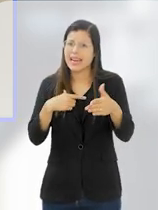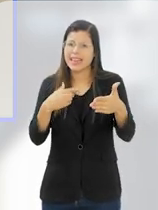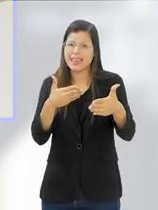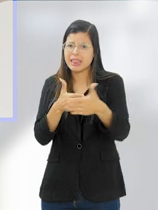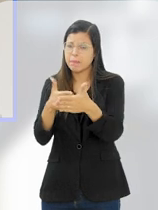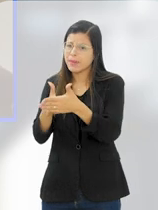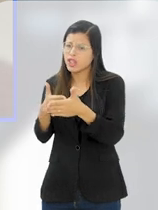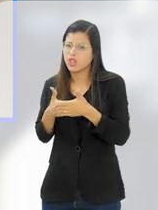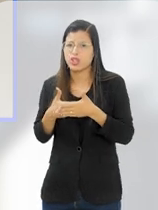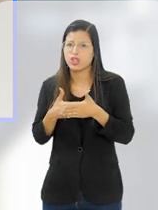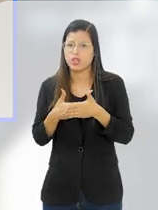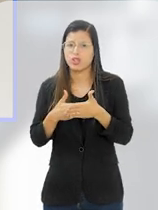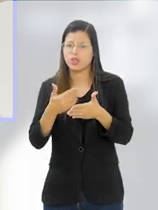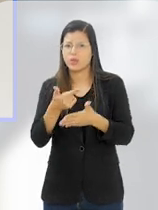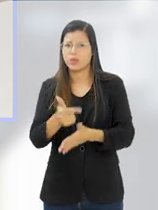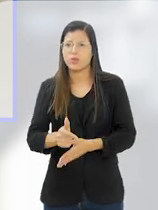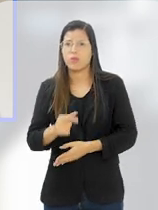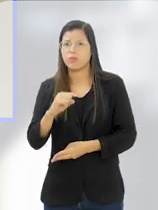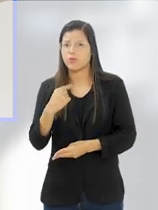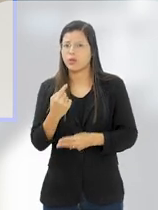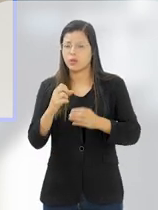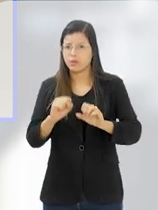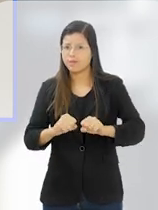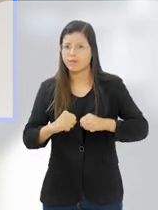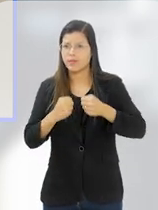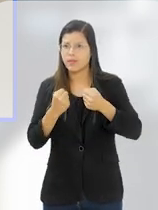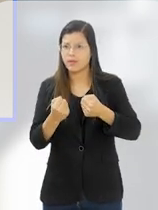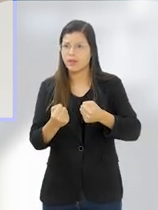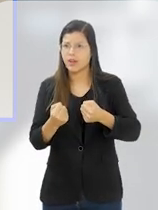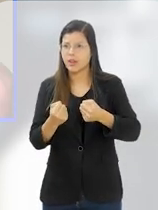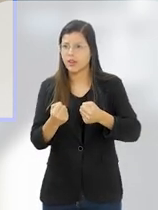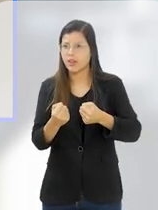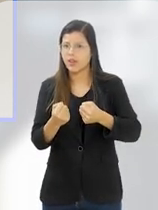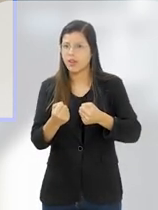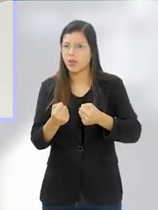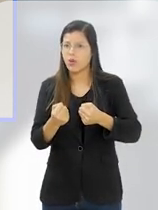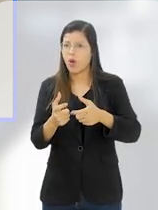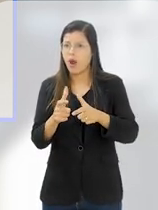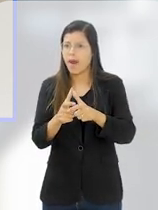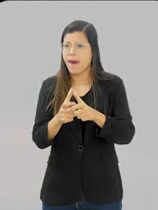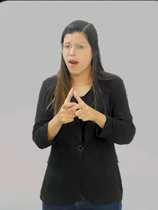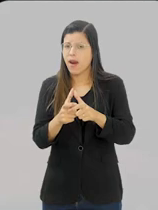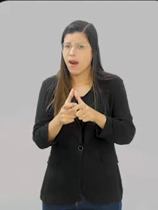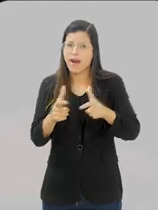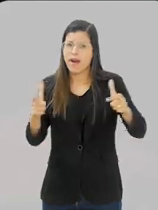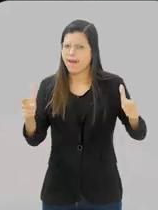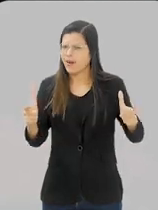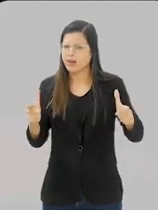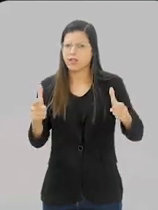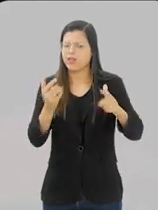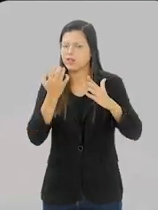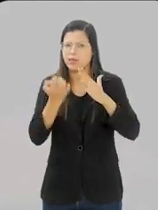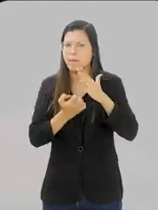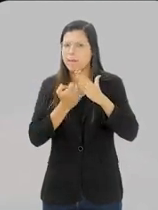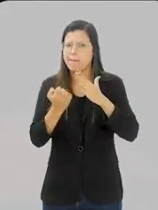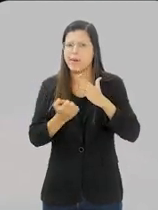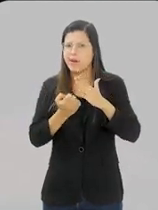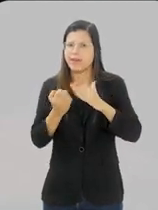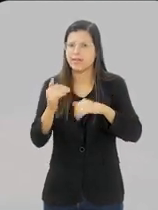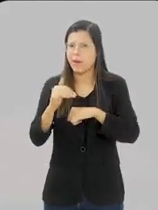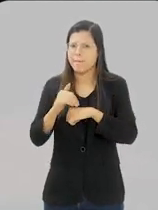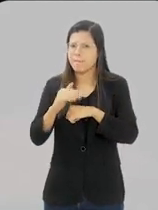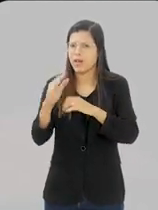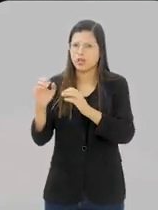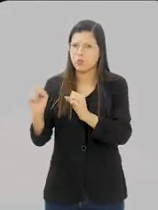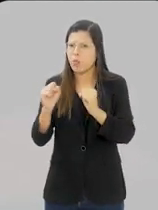né? Porque, de novo, nós estamos enfrentando as gigantes, como a Maria falou, as empresas mais poderosas do